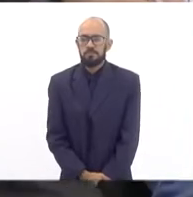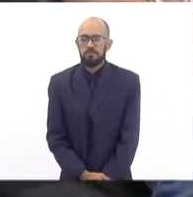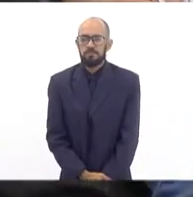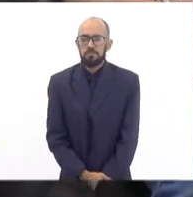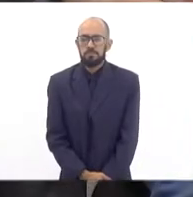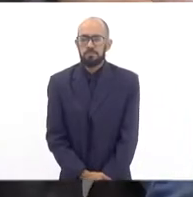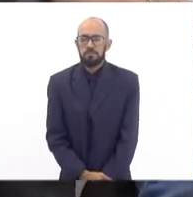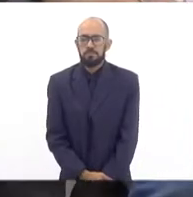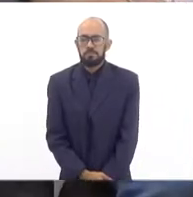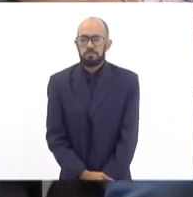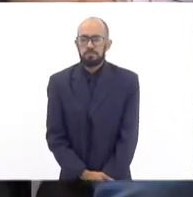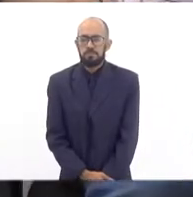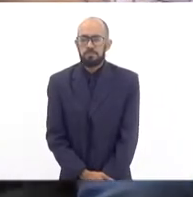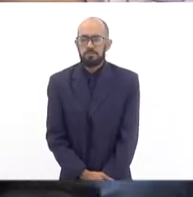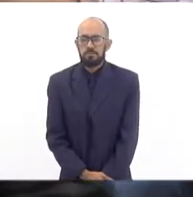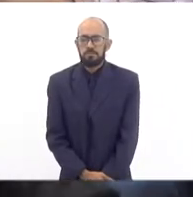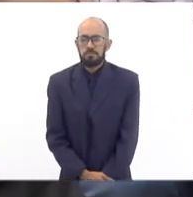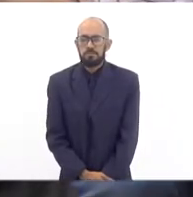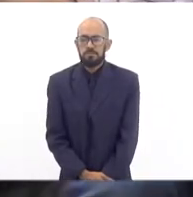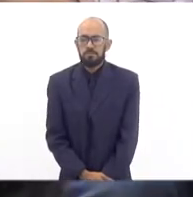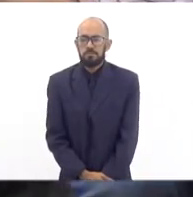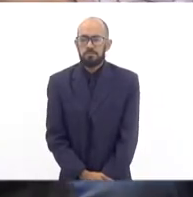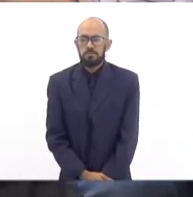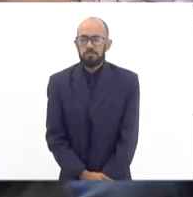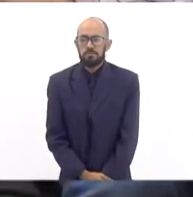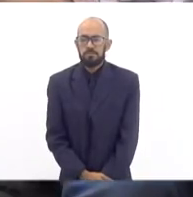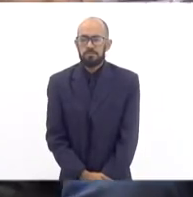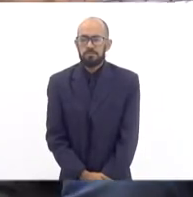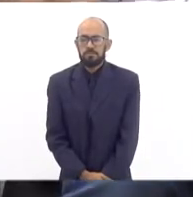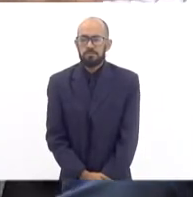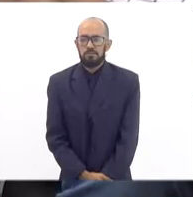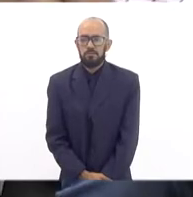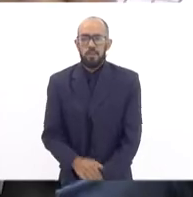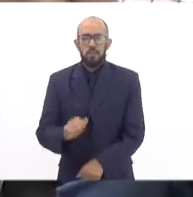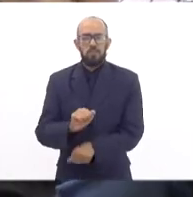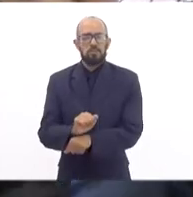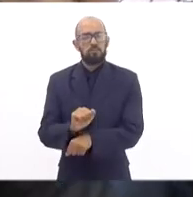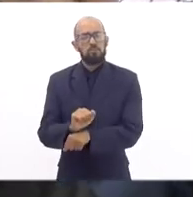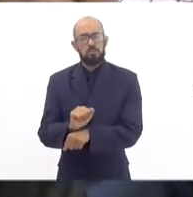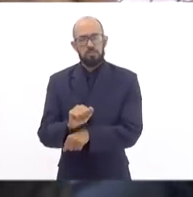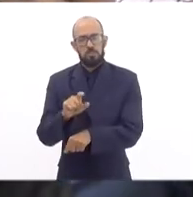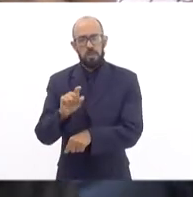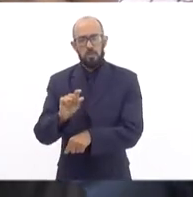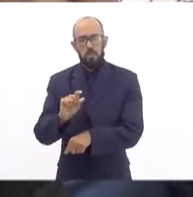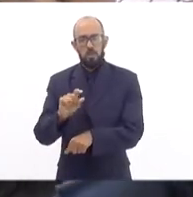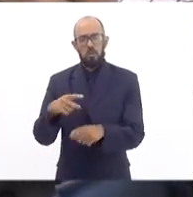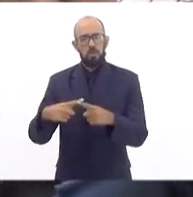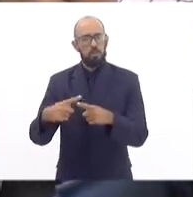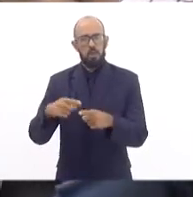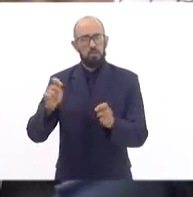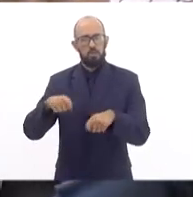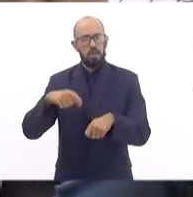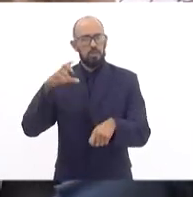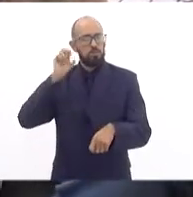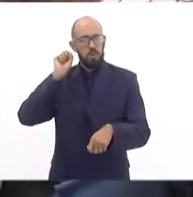diversas questões. Posso mandar? Mas eu penso que algumas situações bastante sensíveis foram pontuadas, e assim, só para fins de tentar